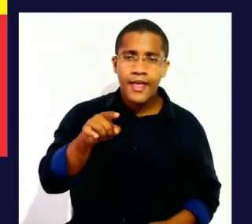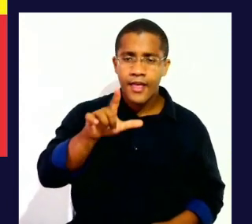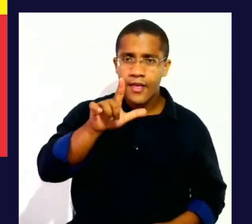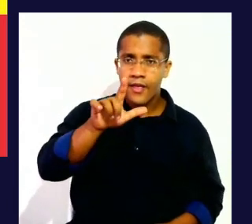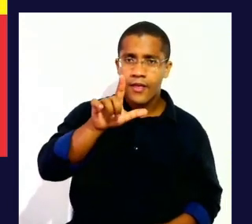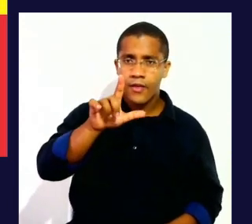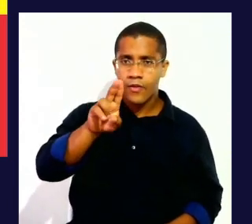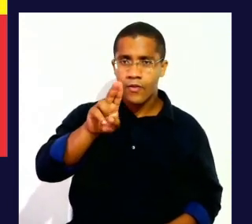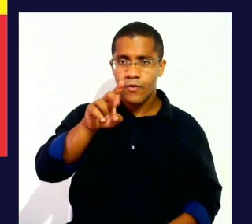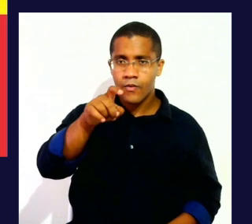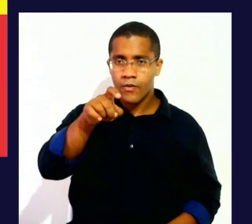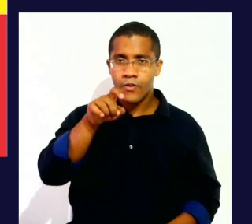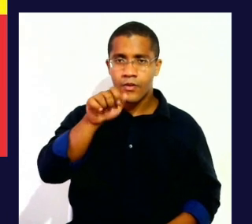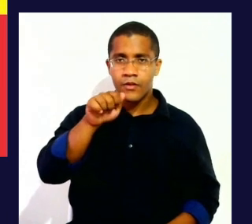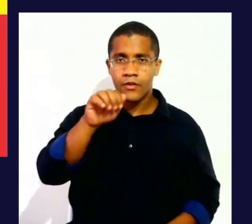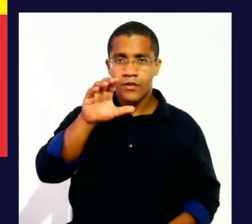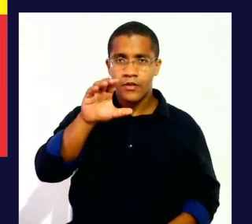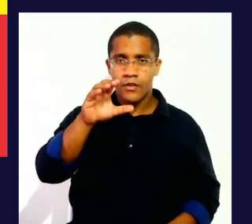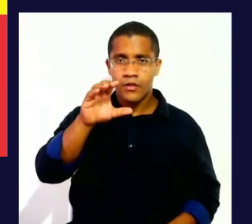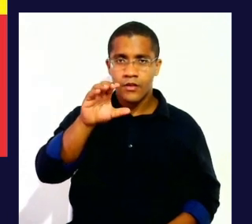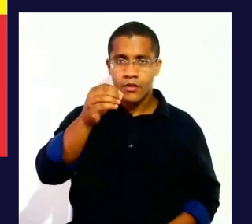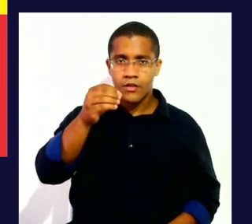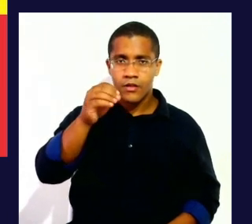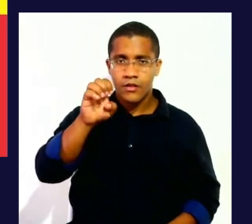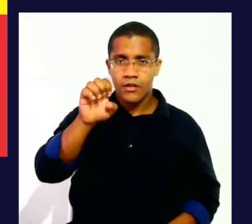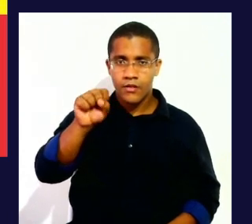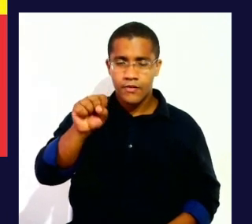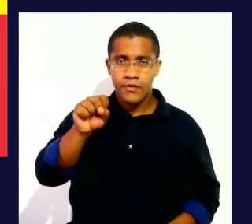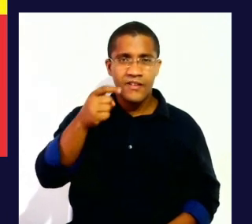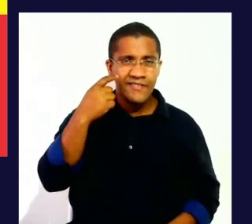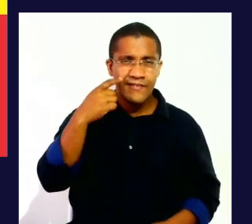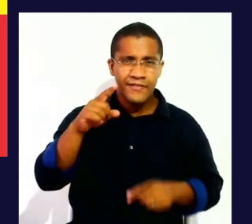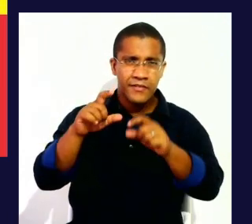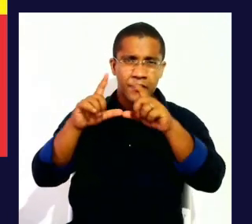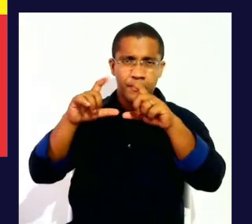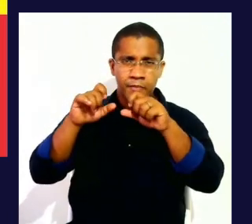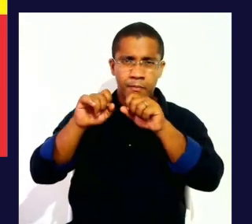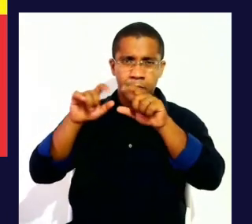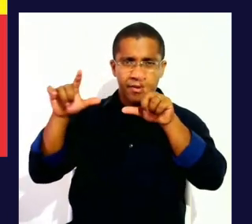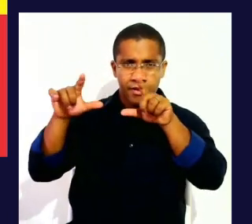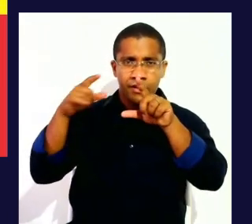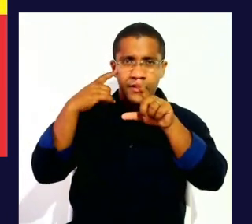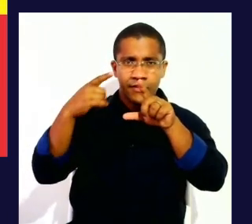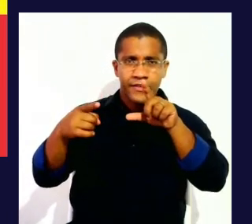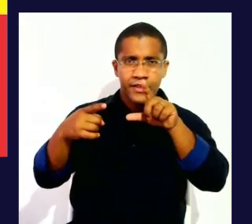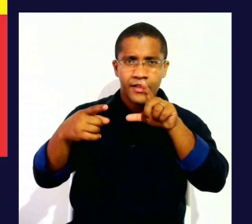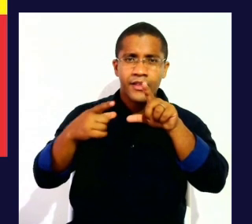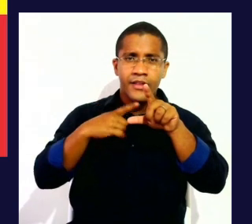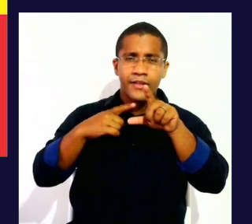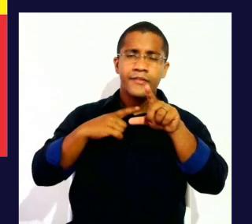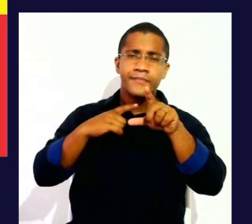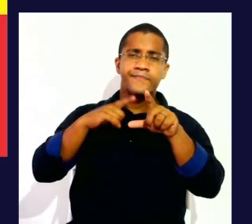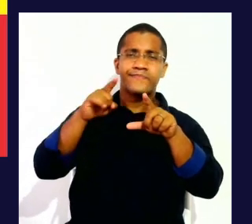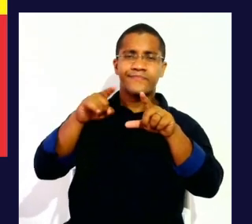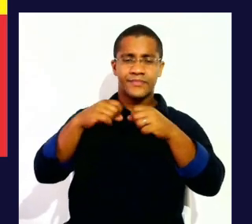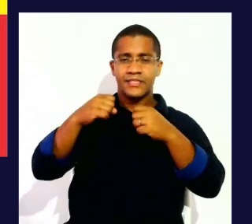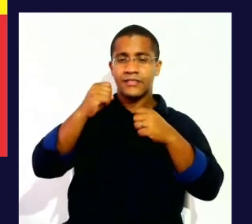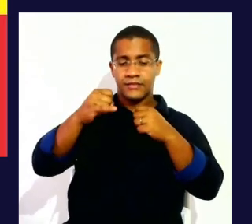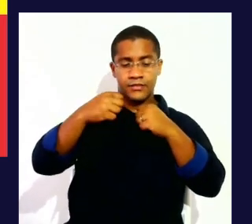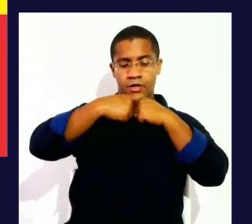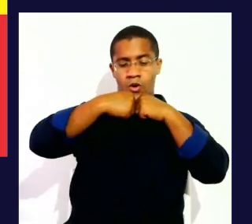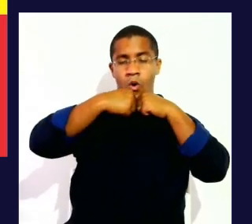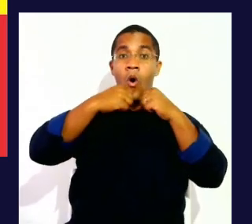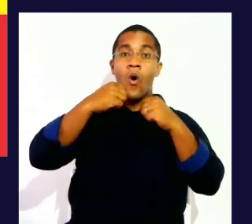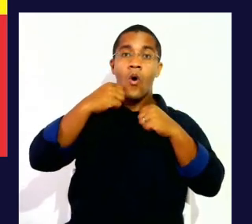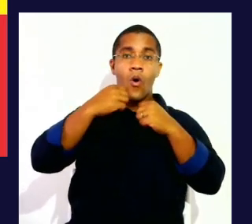na realidade se trata das luxações. Observe aí na imagem. Quando ocorre uma separação na